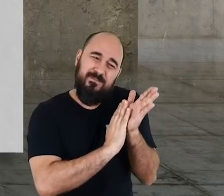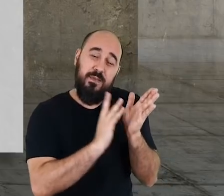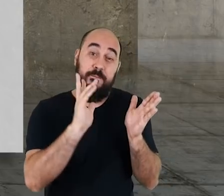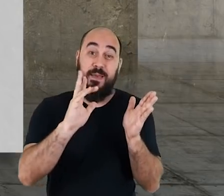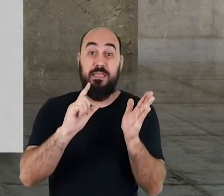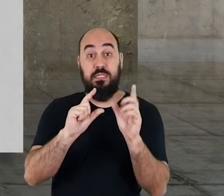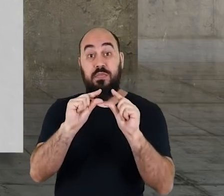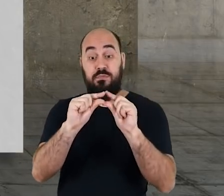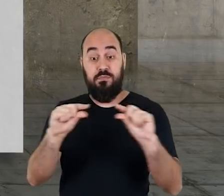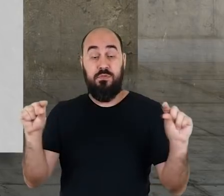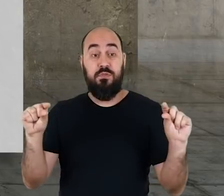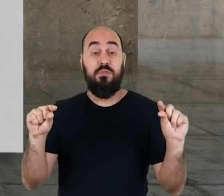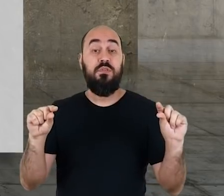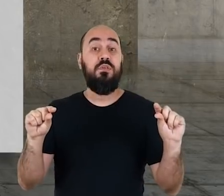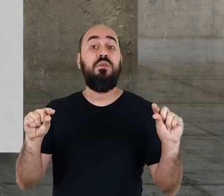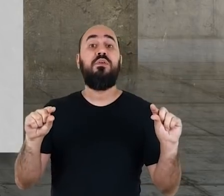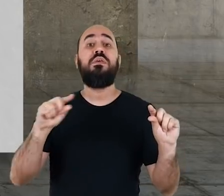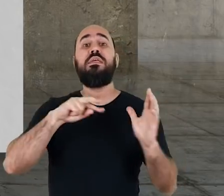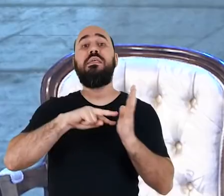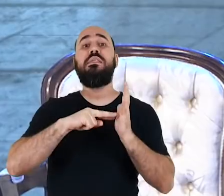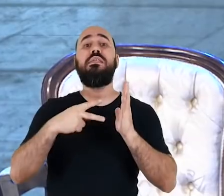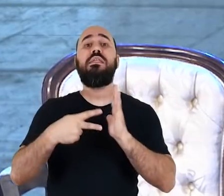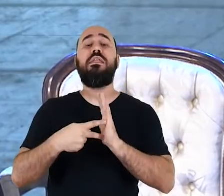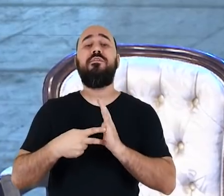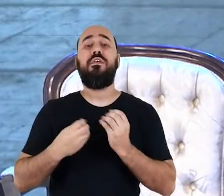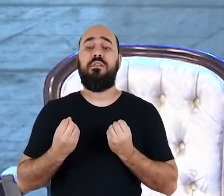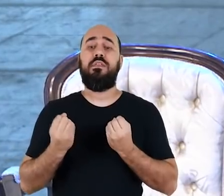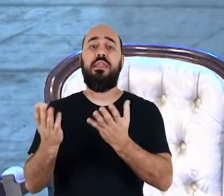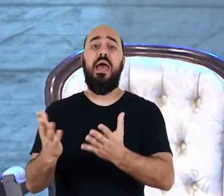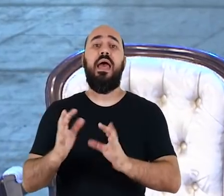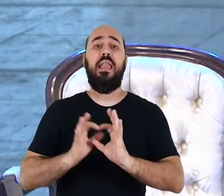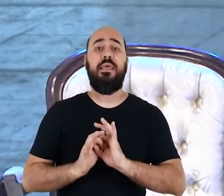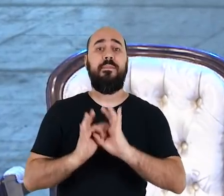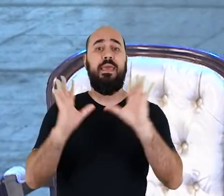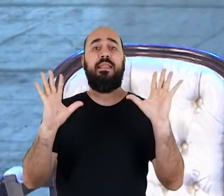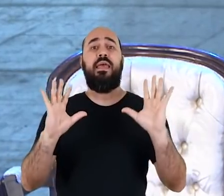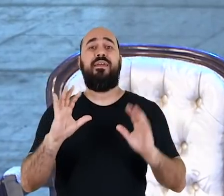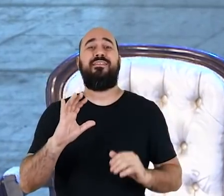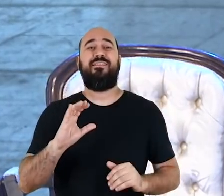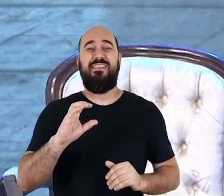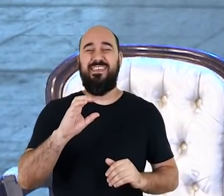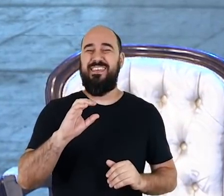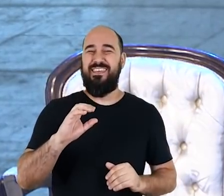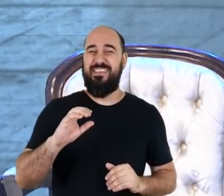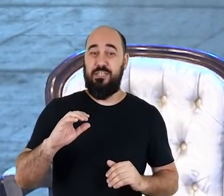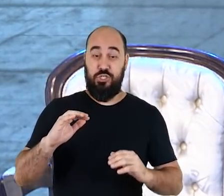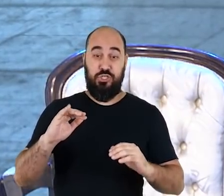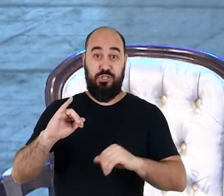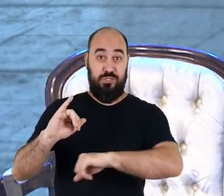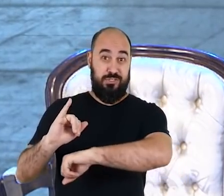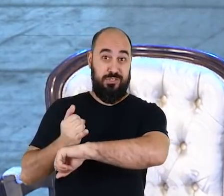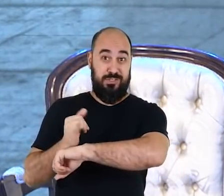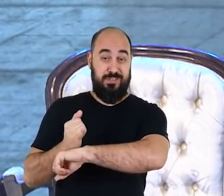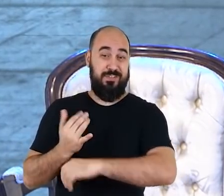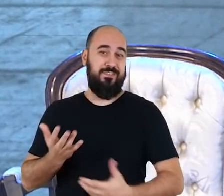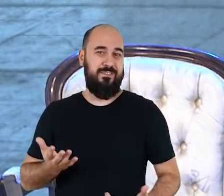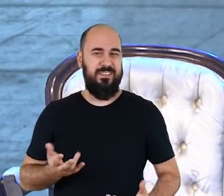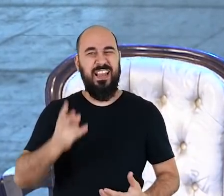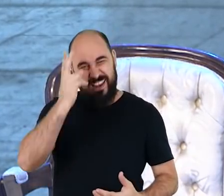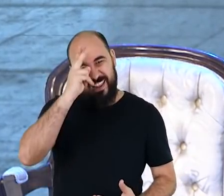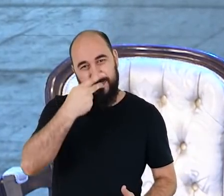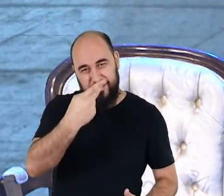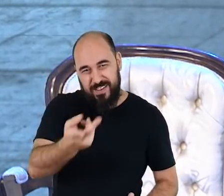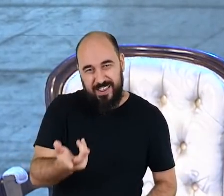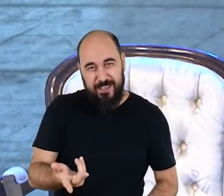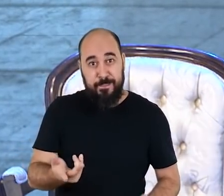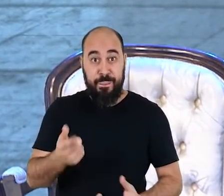Herut Zion. Herut Zion significa da liberdade de Sião. Lembra que eu falei que era ano 1 da redenção ou liberdade